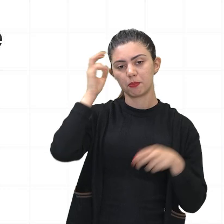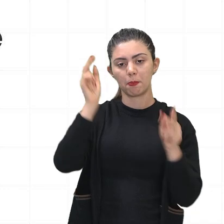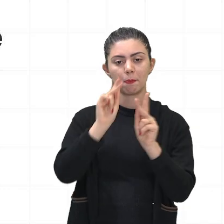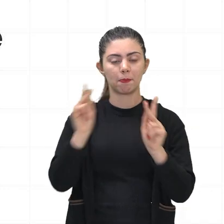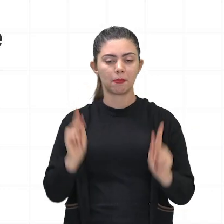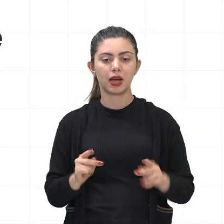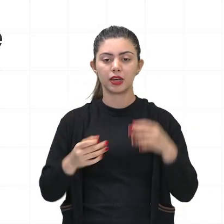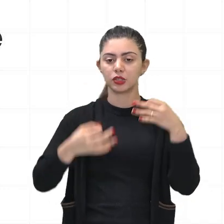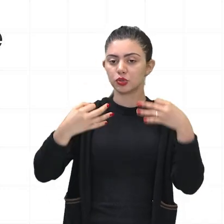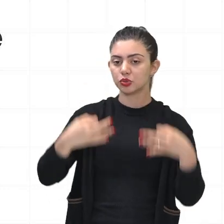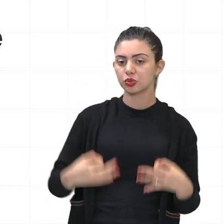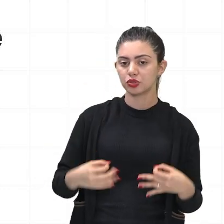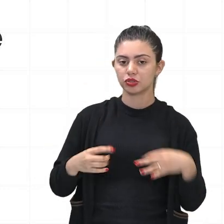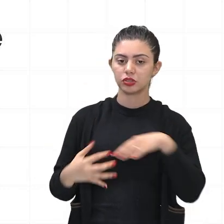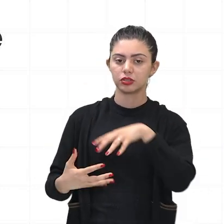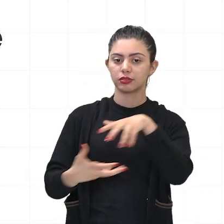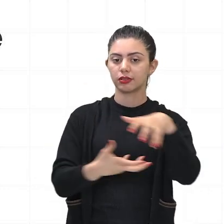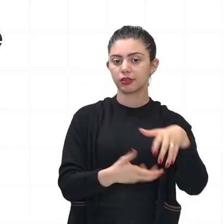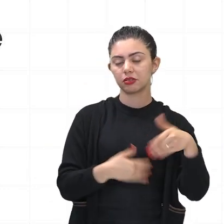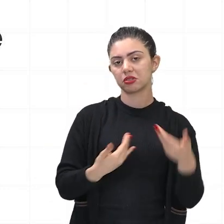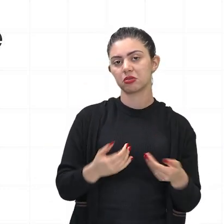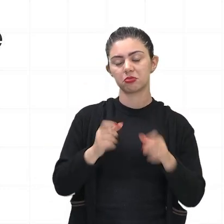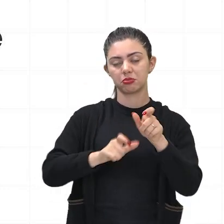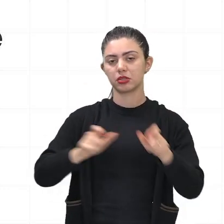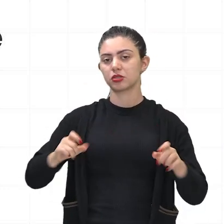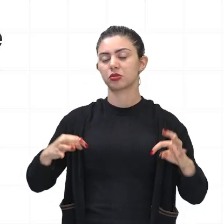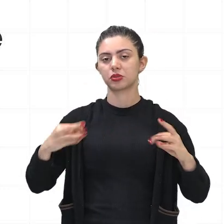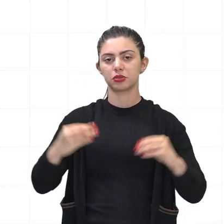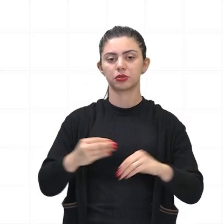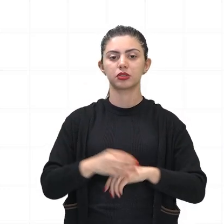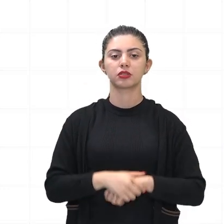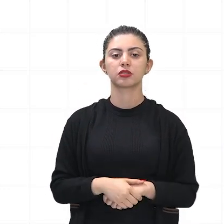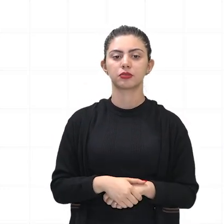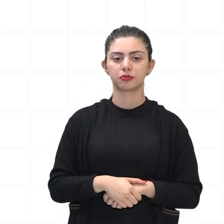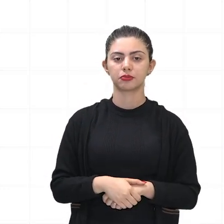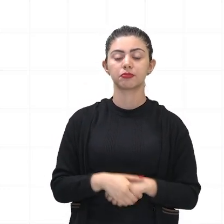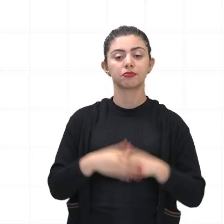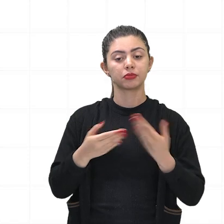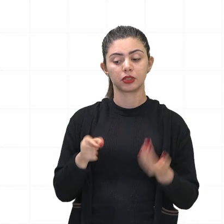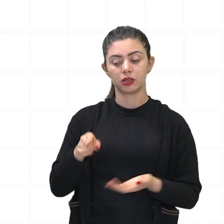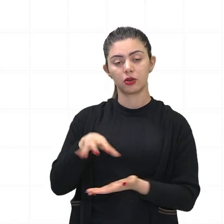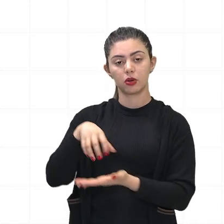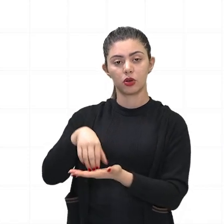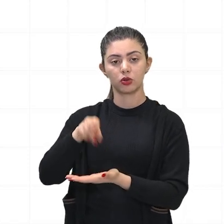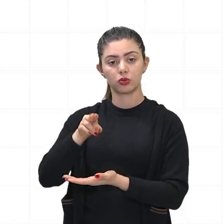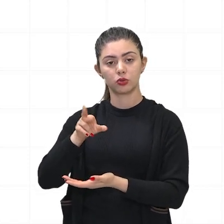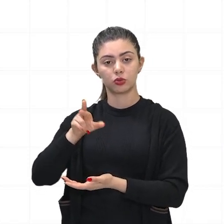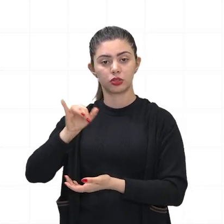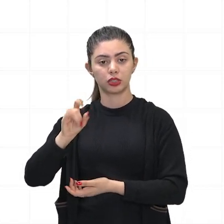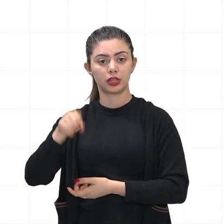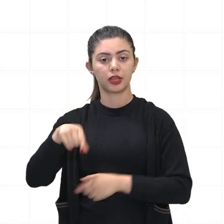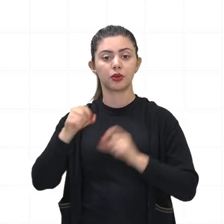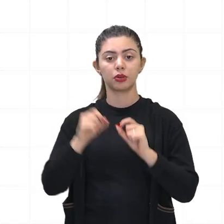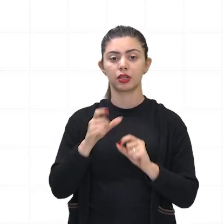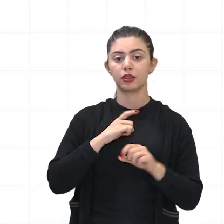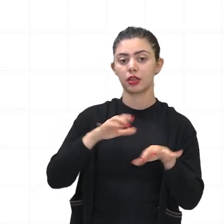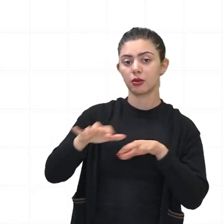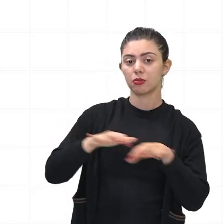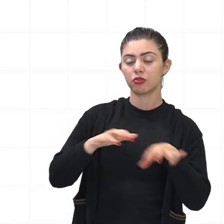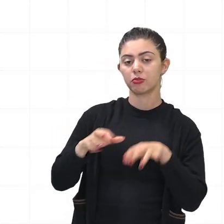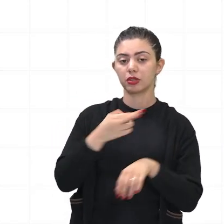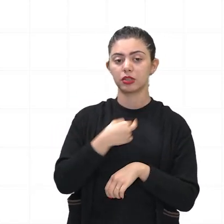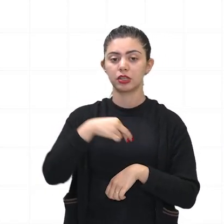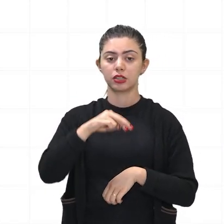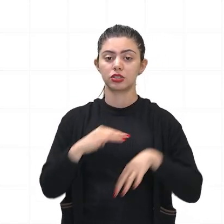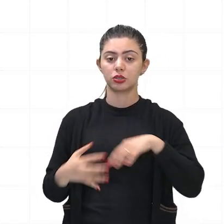de paz, justiça e cura para a terra e para todos os seres humanos. A URI é considerada hoje o maior movimento